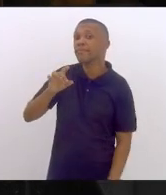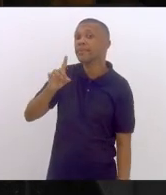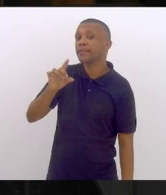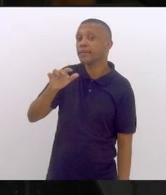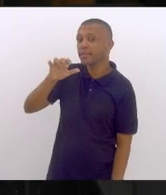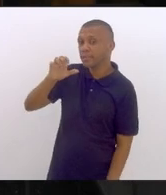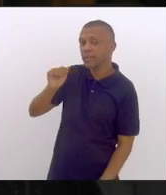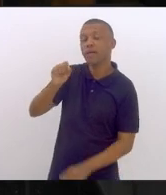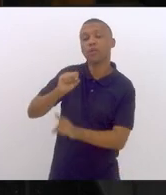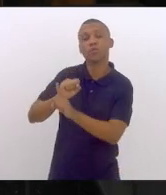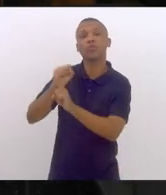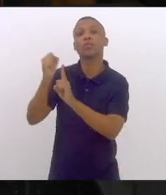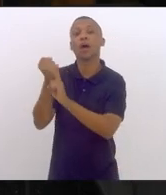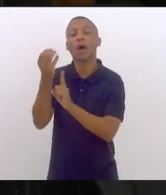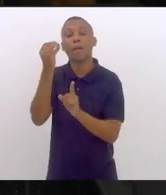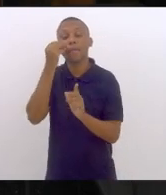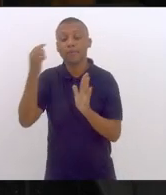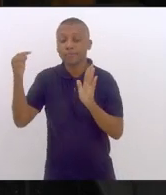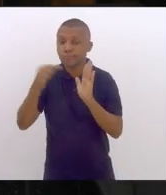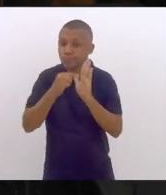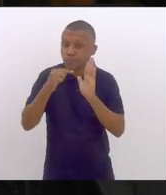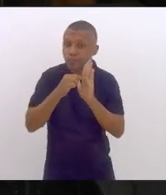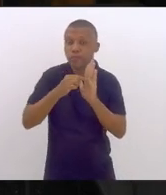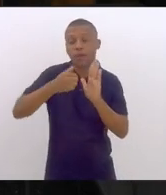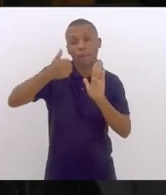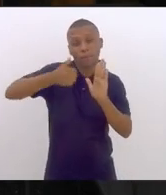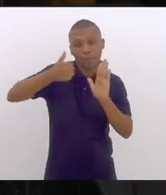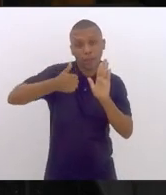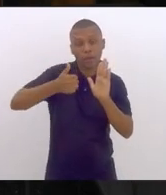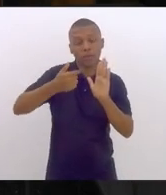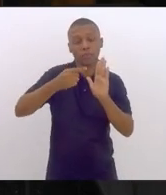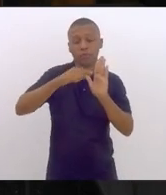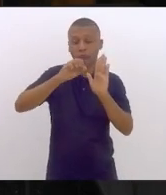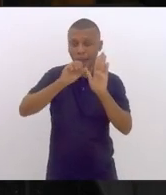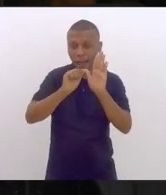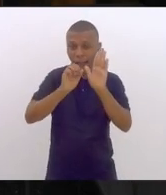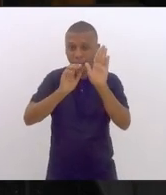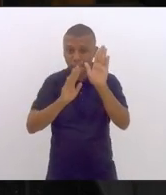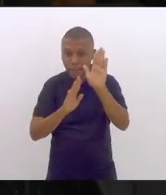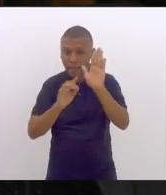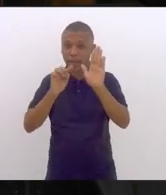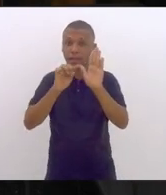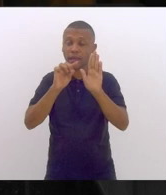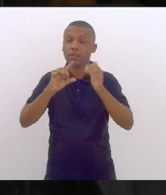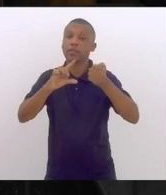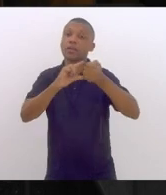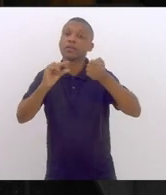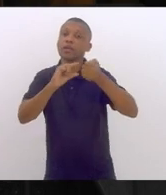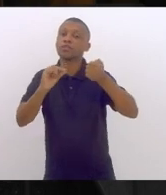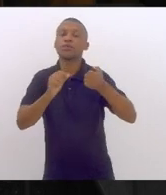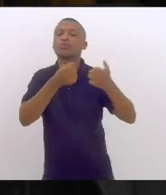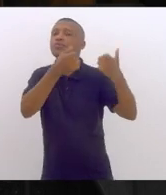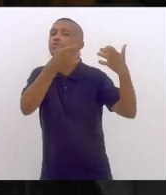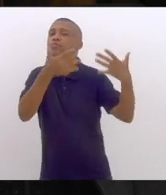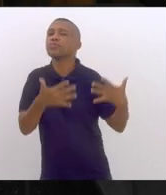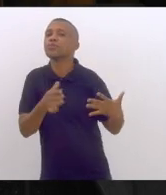previstos no inciso primeiro Aline as A e B deste artigo desempenham